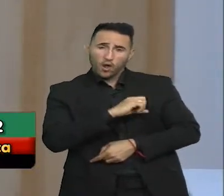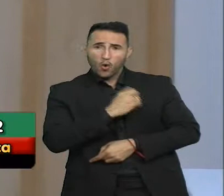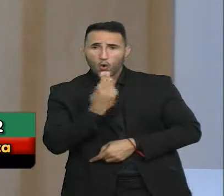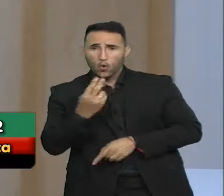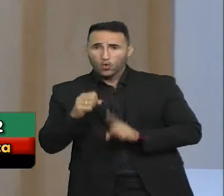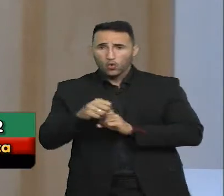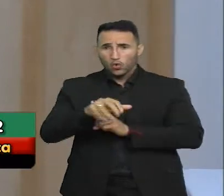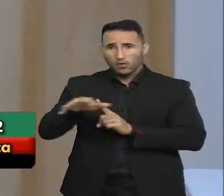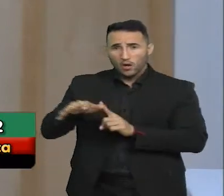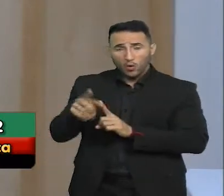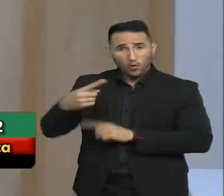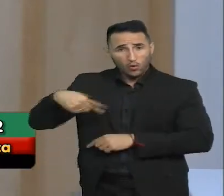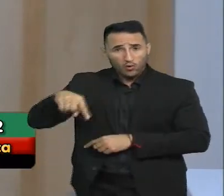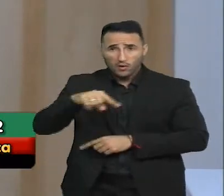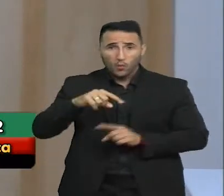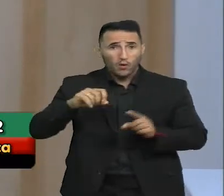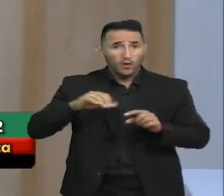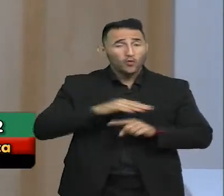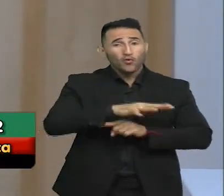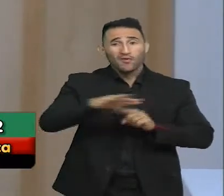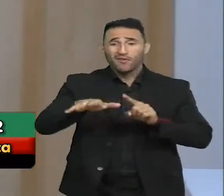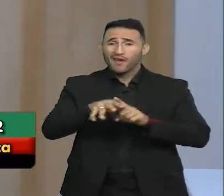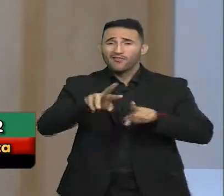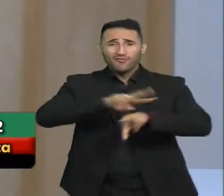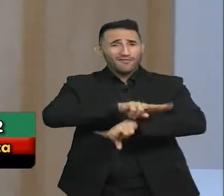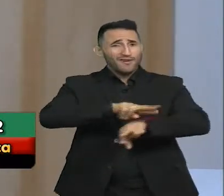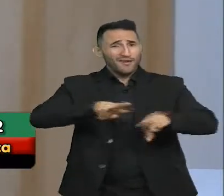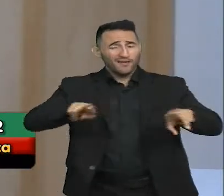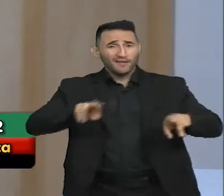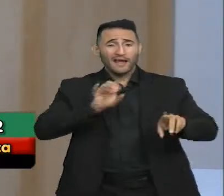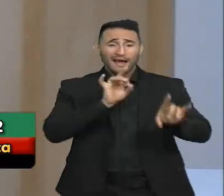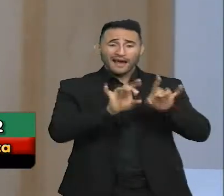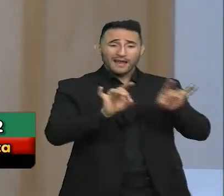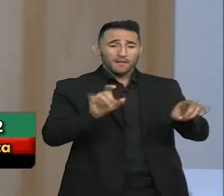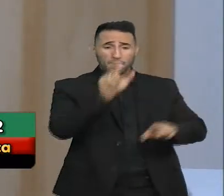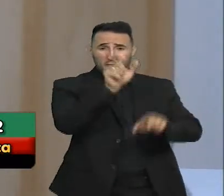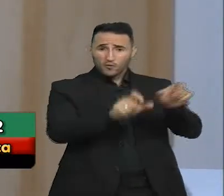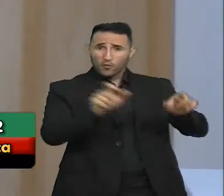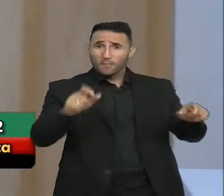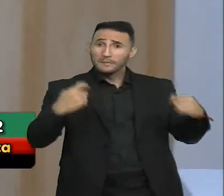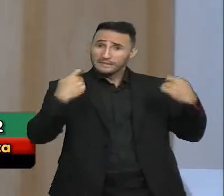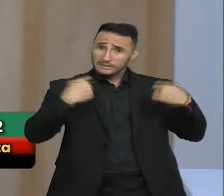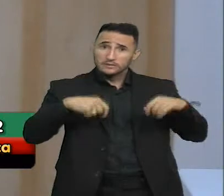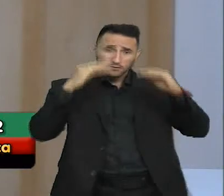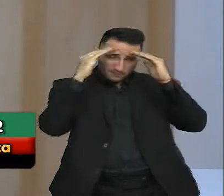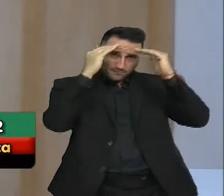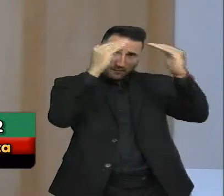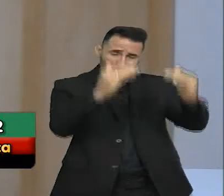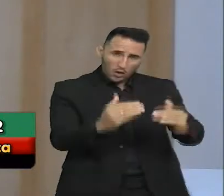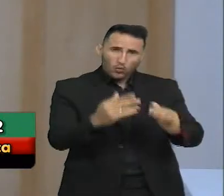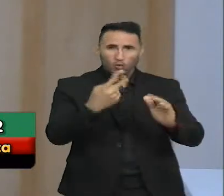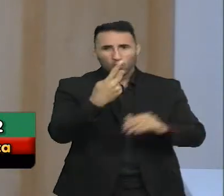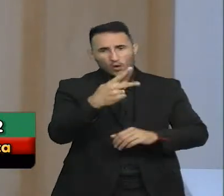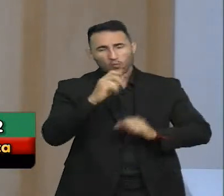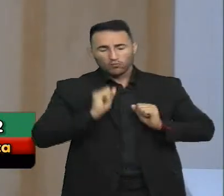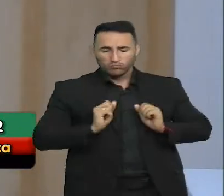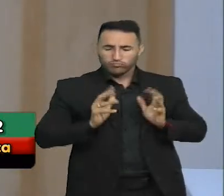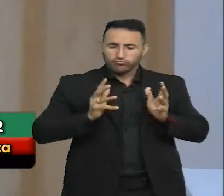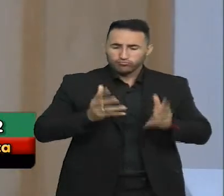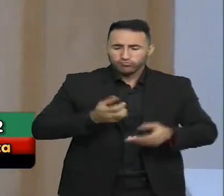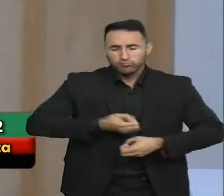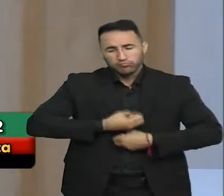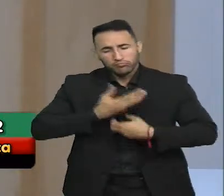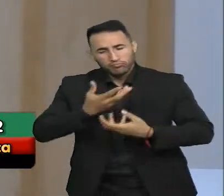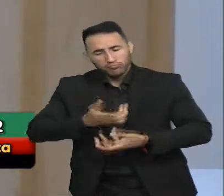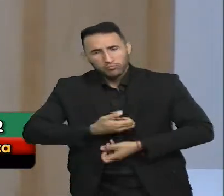social, somos uma sociedade múltipla. Cada cidadão tem que ser respeitado. Sua voz, seu direito de ir e